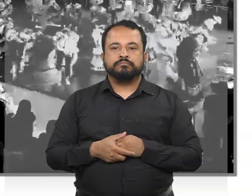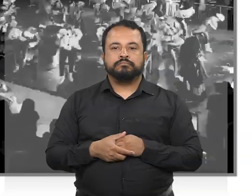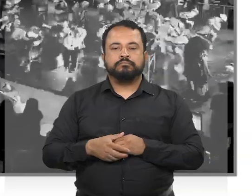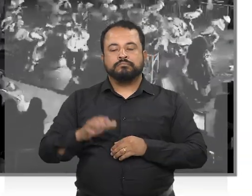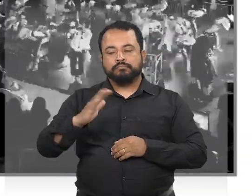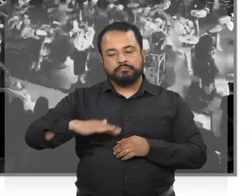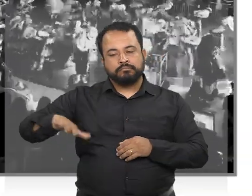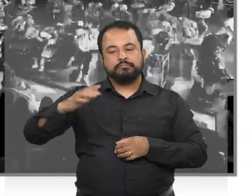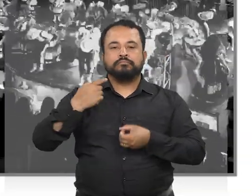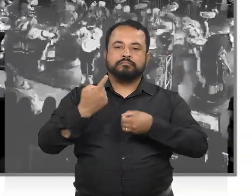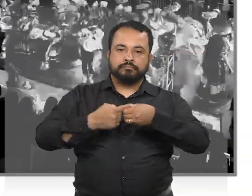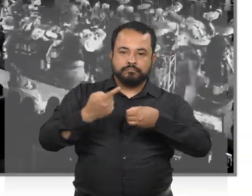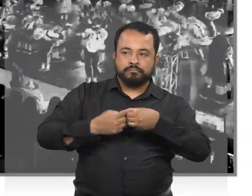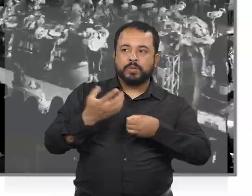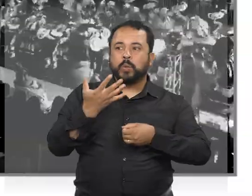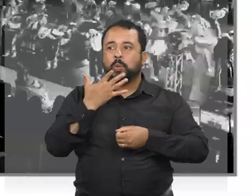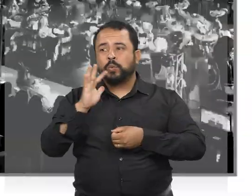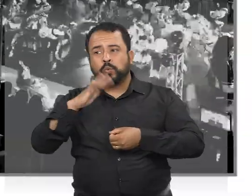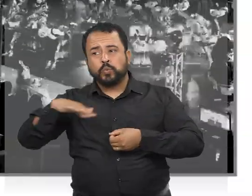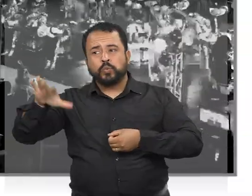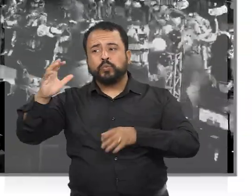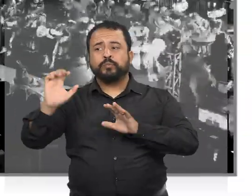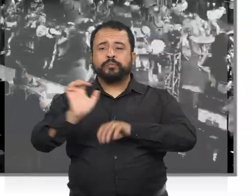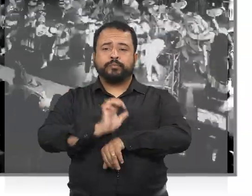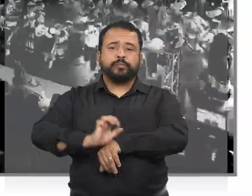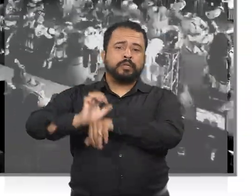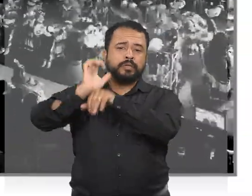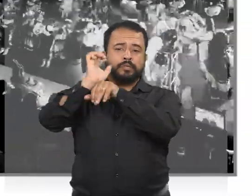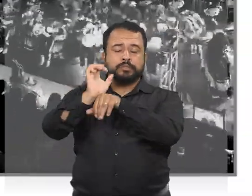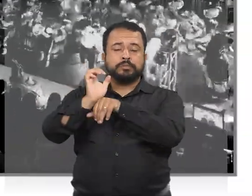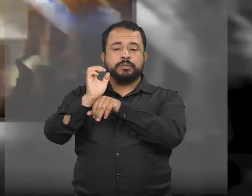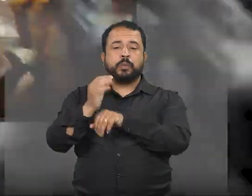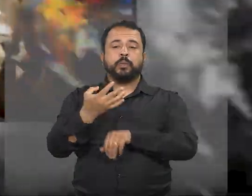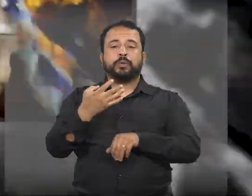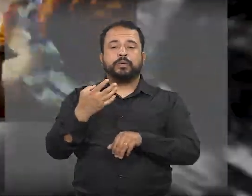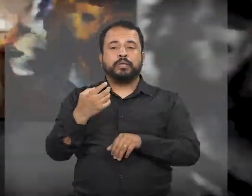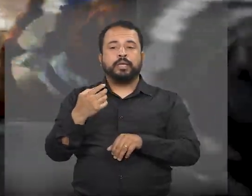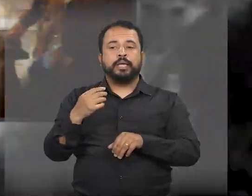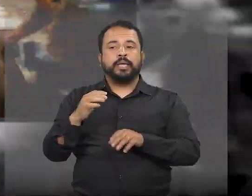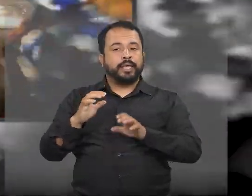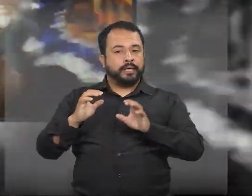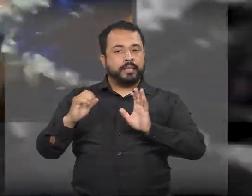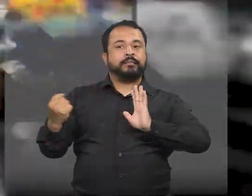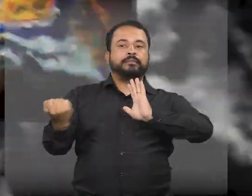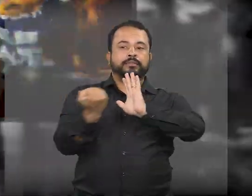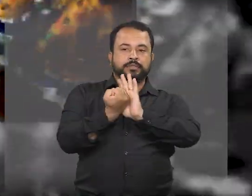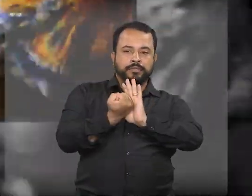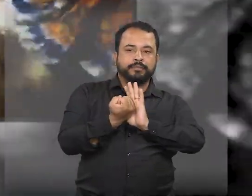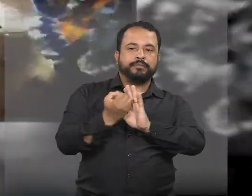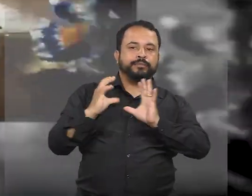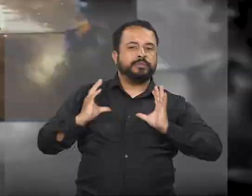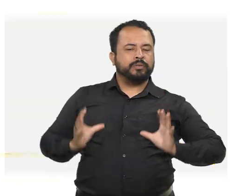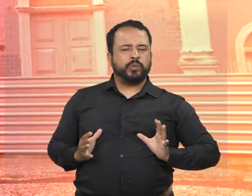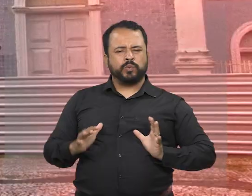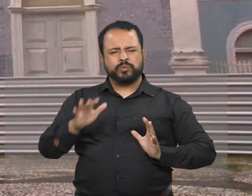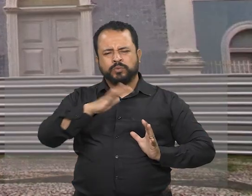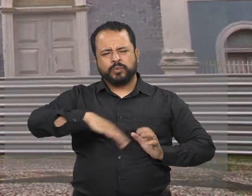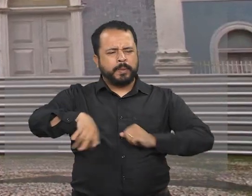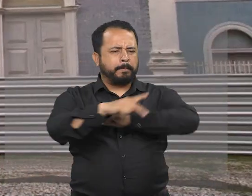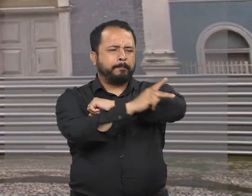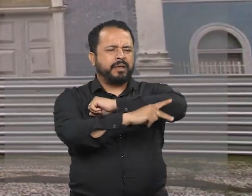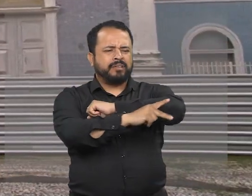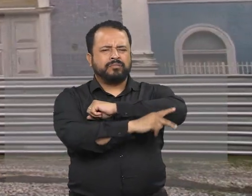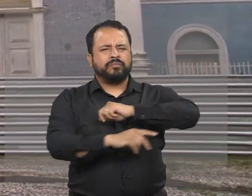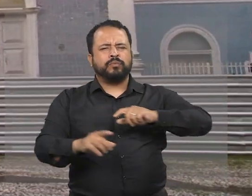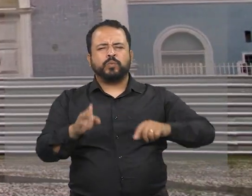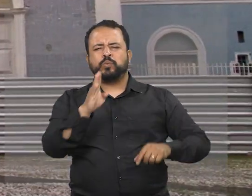Os folguedos do bairro eram conhecidos em todo o estado e se tornaram parte da identidade da comunidade. Hoje, a praça está